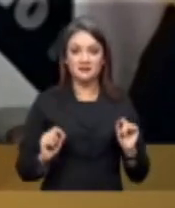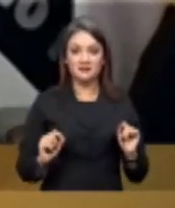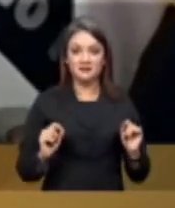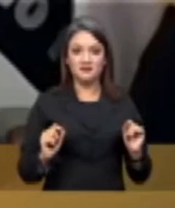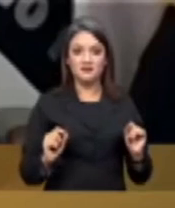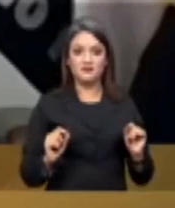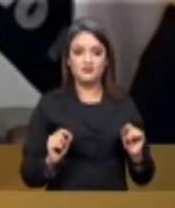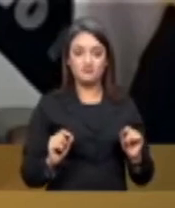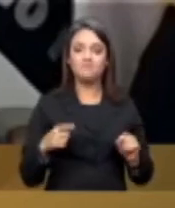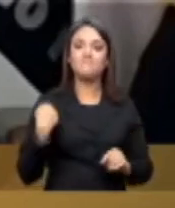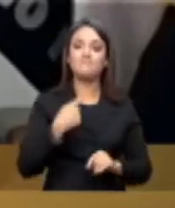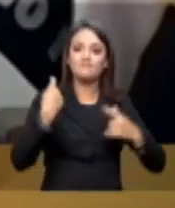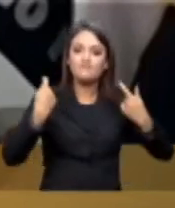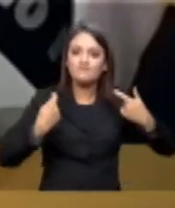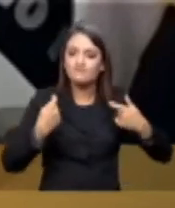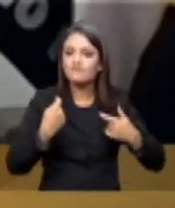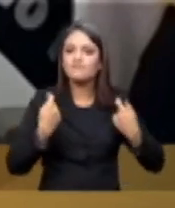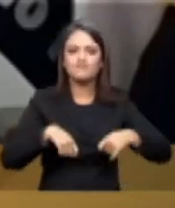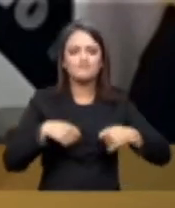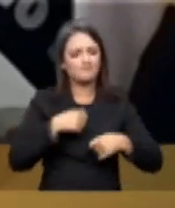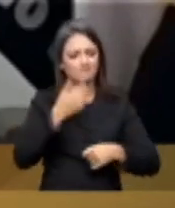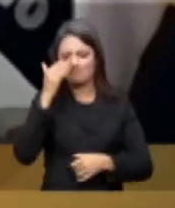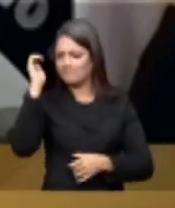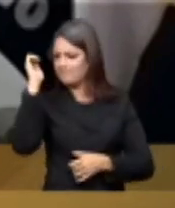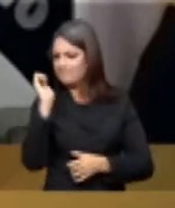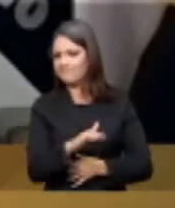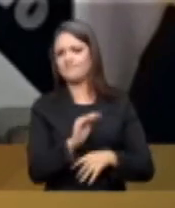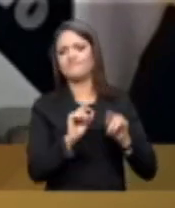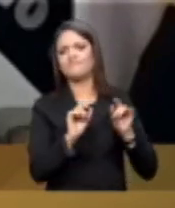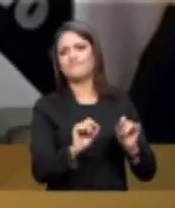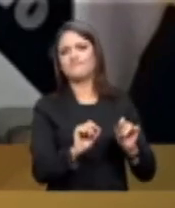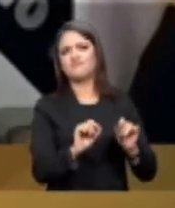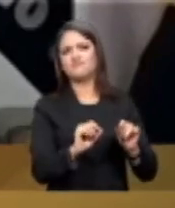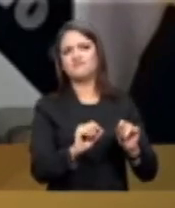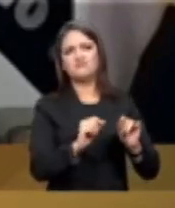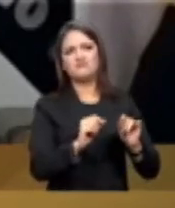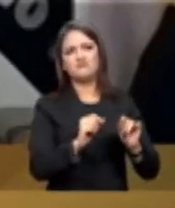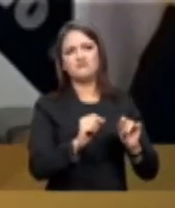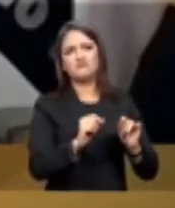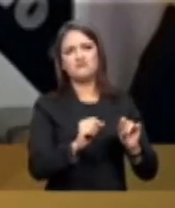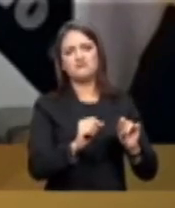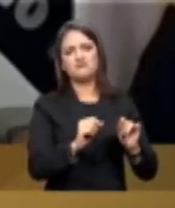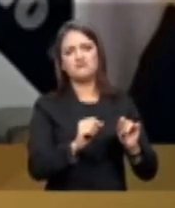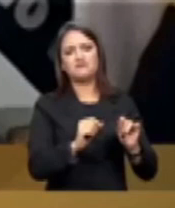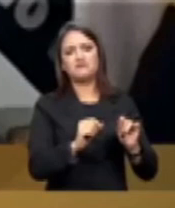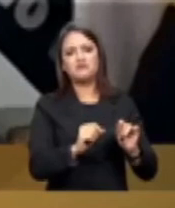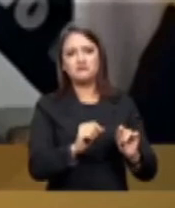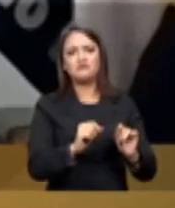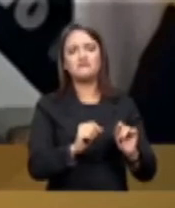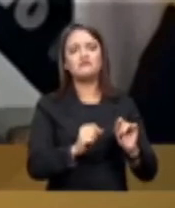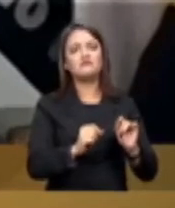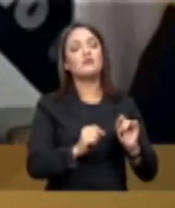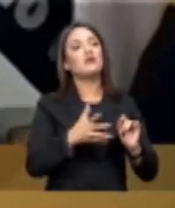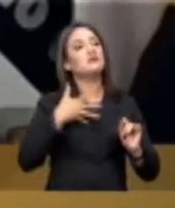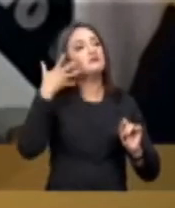que devemos repudiar veementemente o discurso do ódio. Temos uma